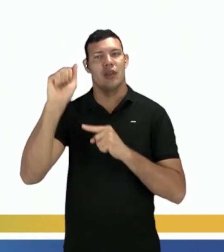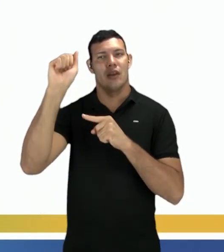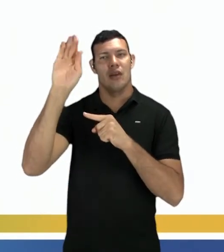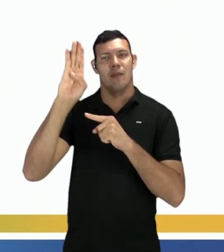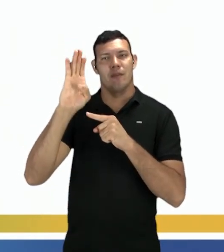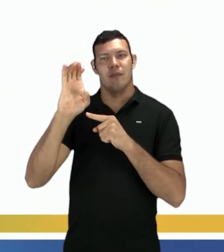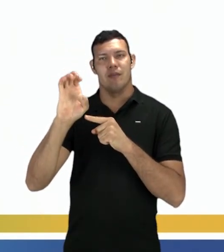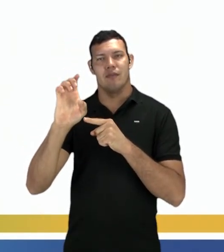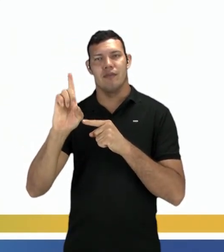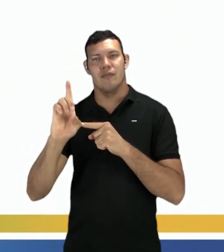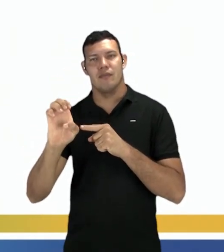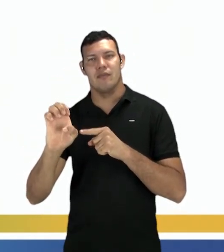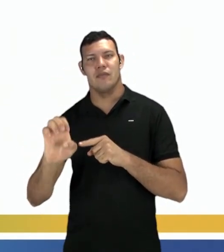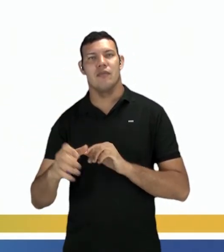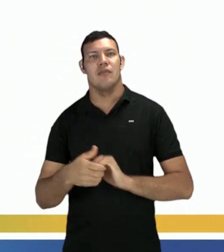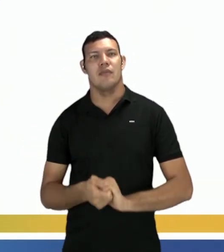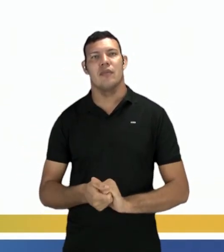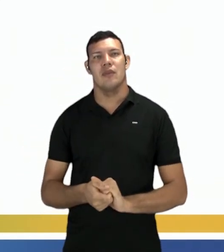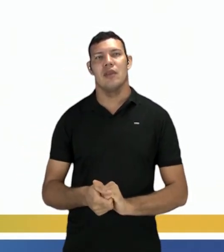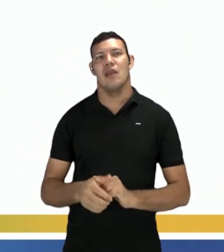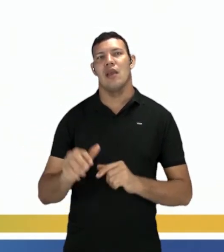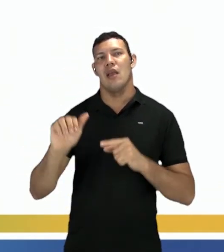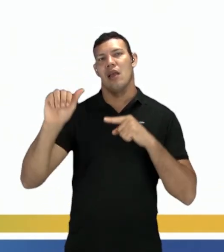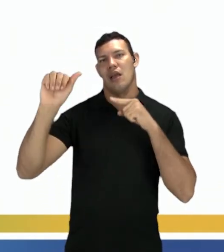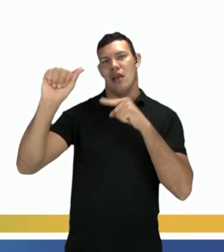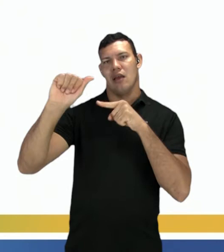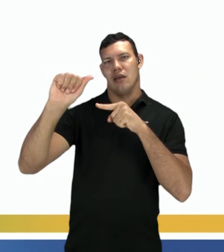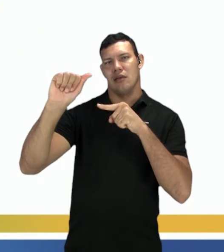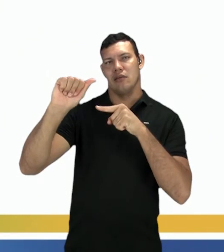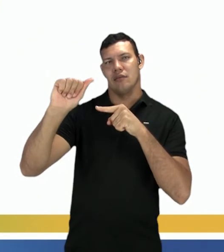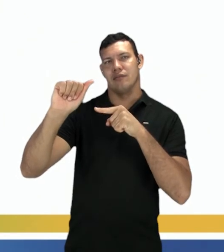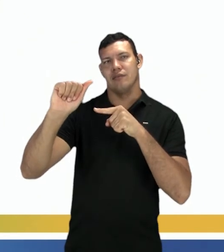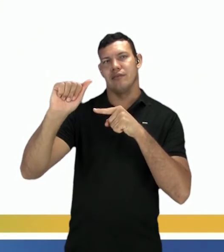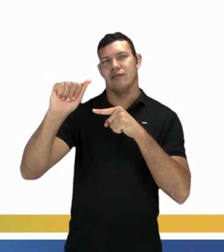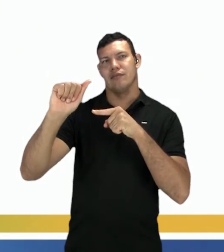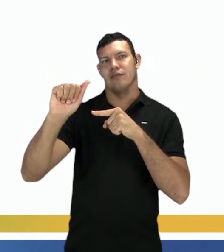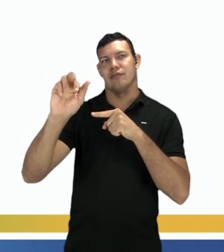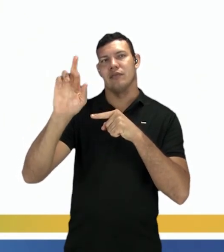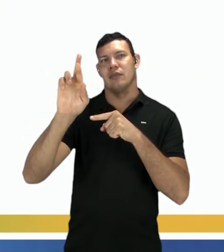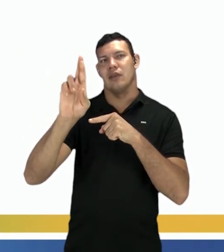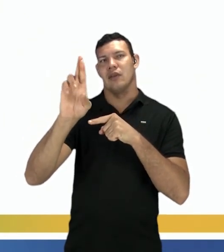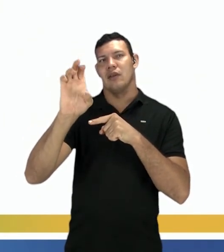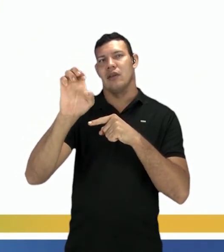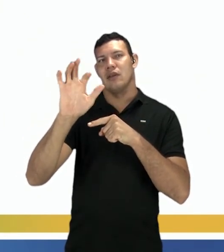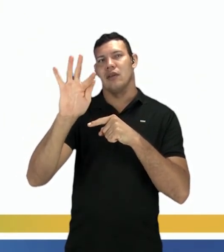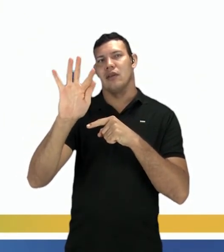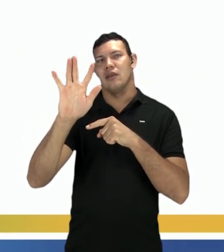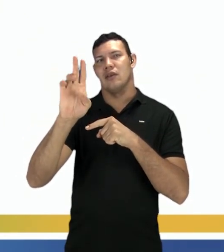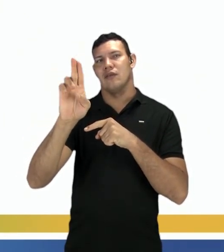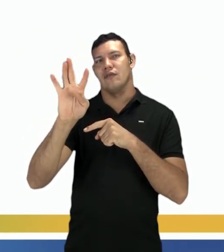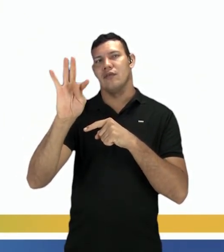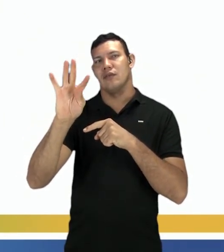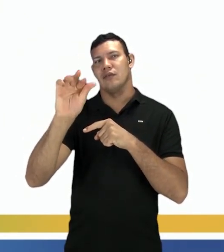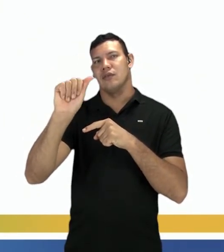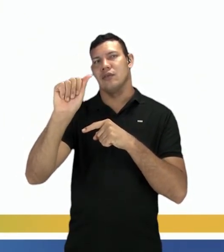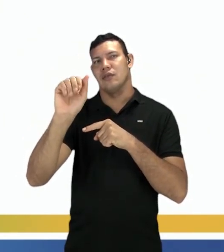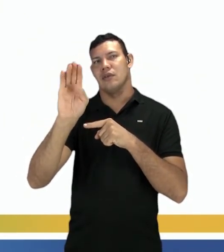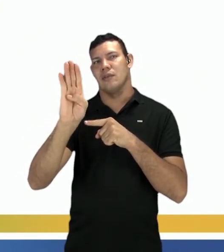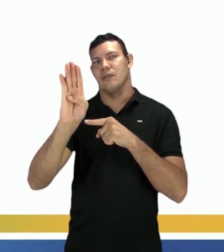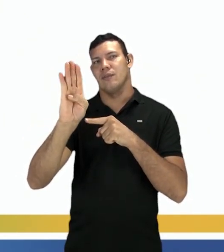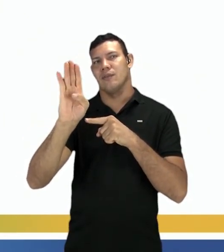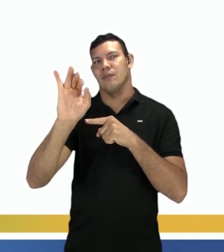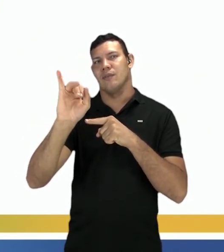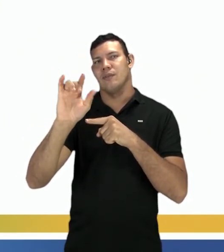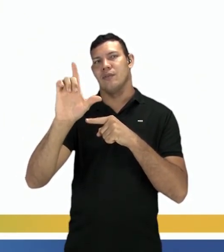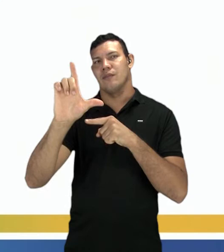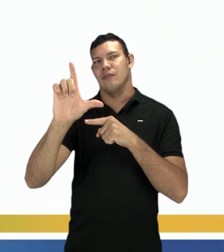Alternativa A é o princípio de refutabilidade. Veja bem, né? O que é refutar? O que nós falamos?